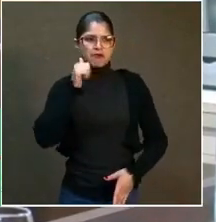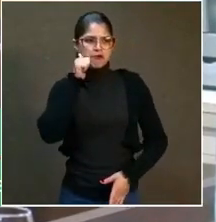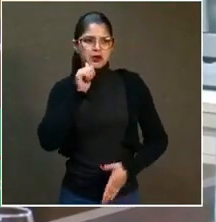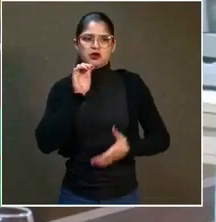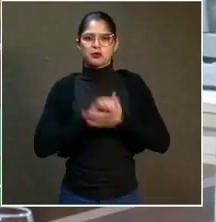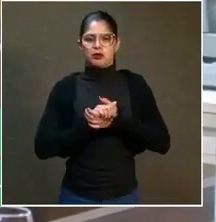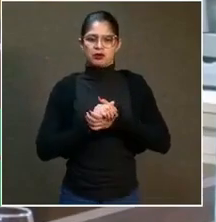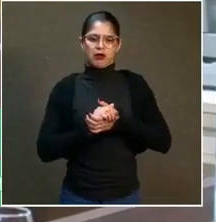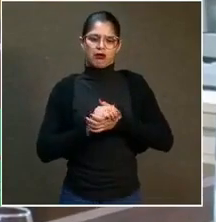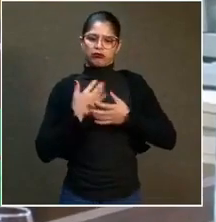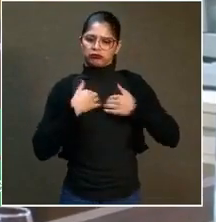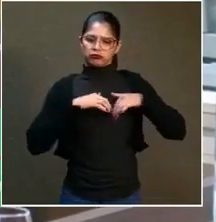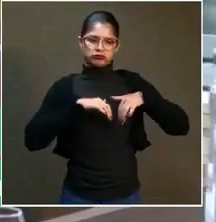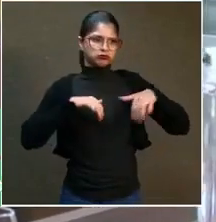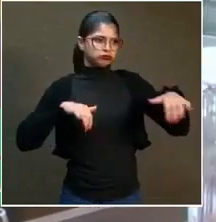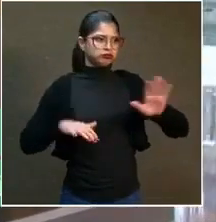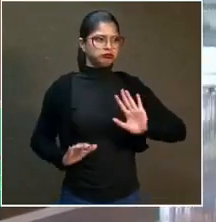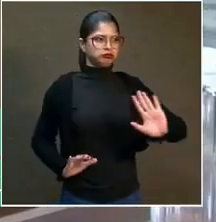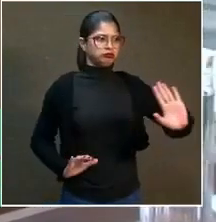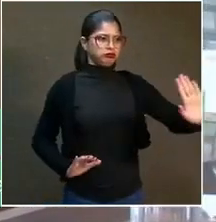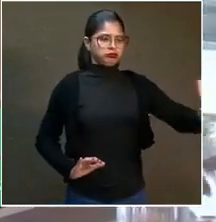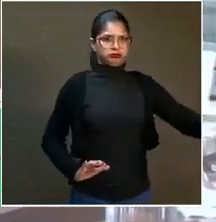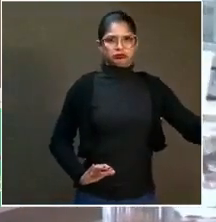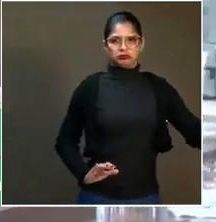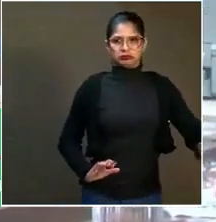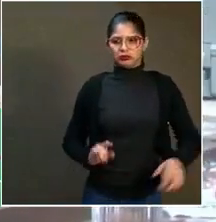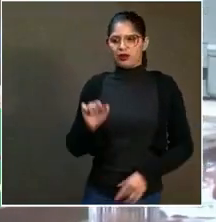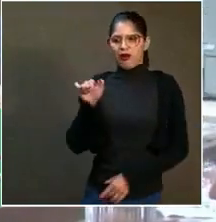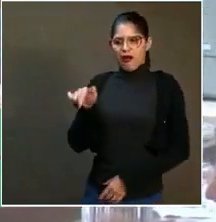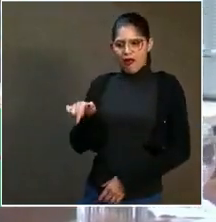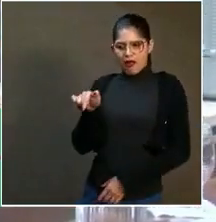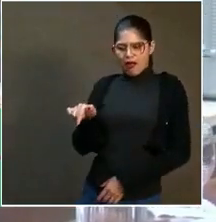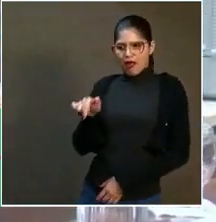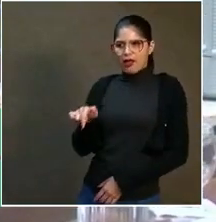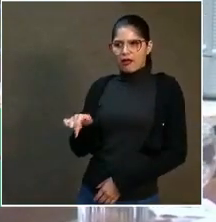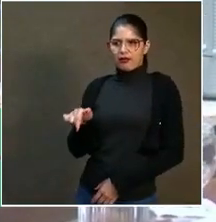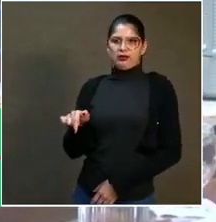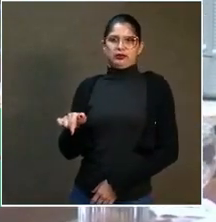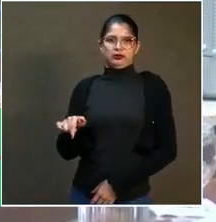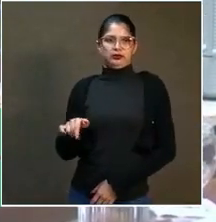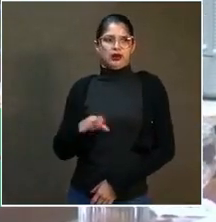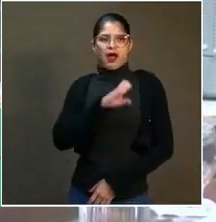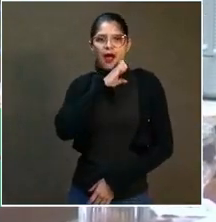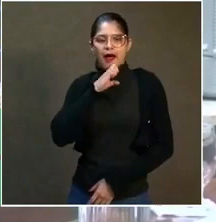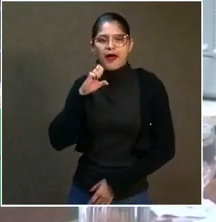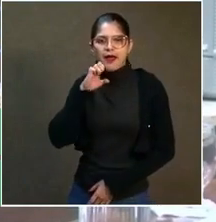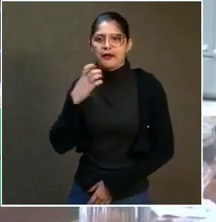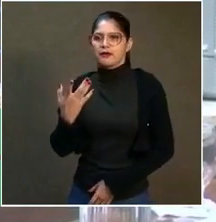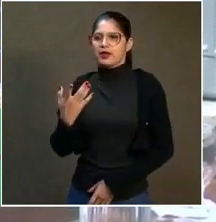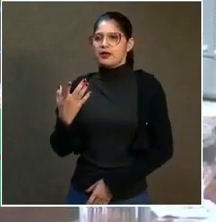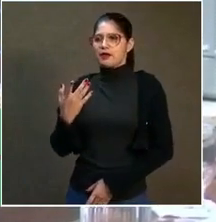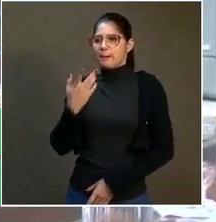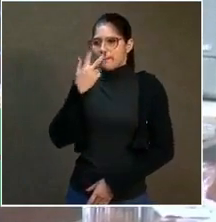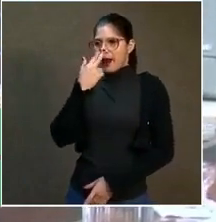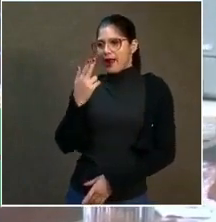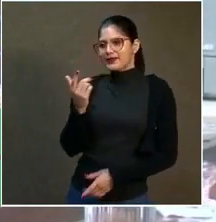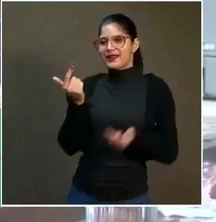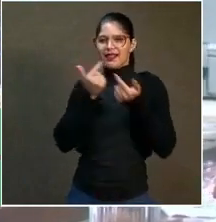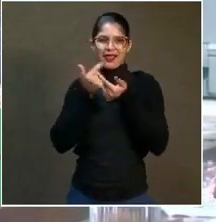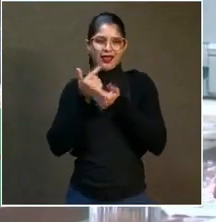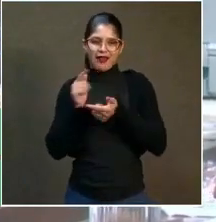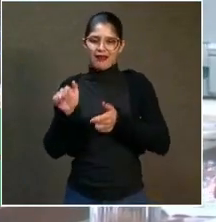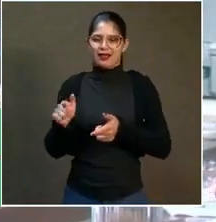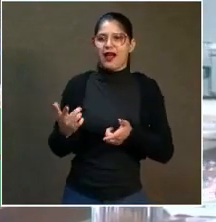Relacionamento tóxico. Ela fazendo na frente da Graziele, prima dela. O Cássio disse que viu, ele viu. Mas ele disse